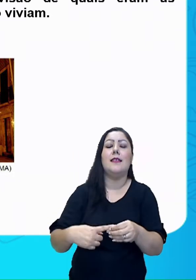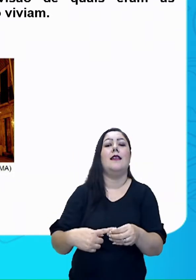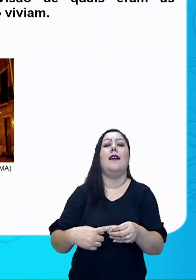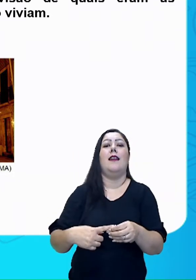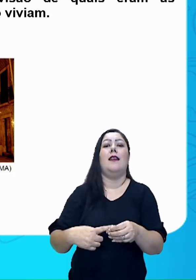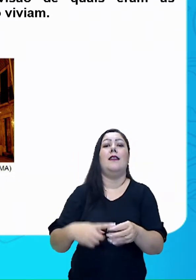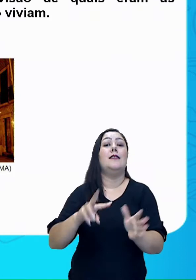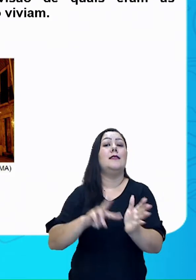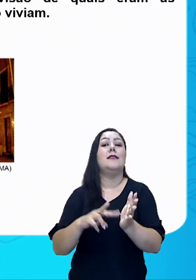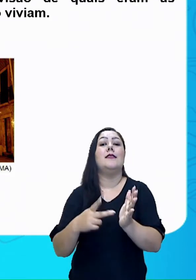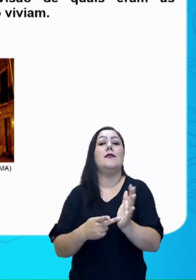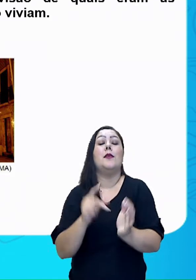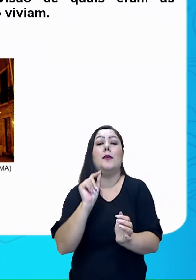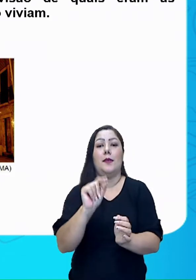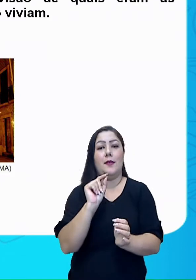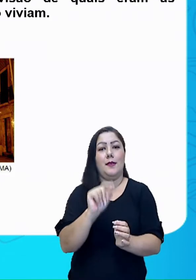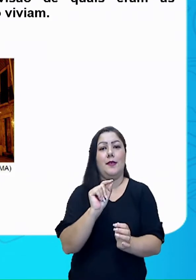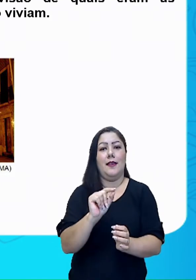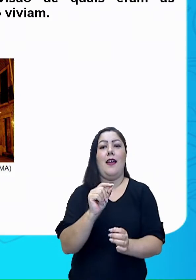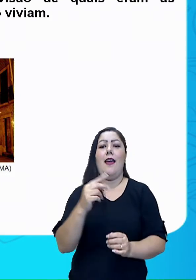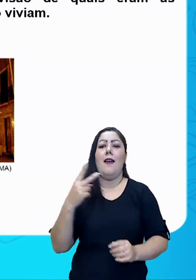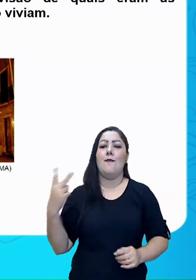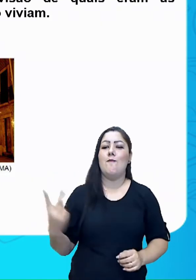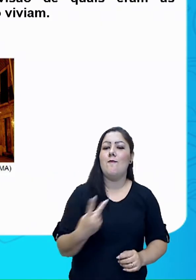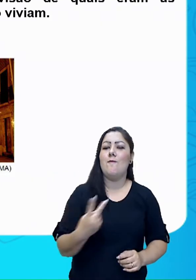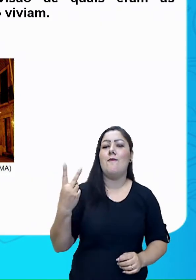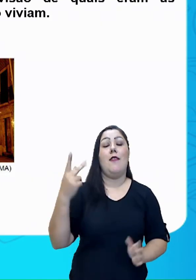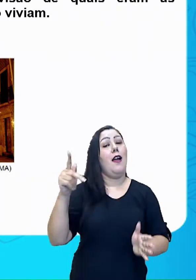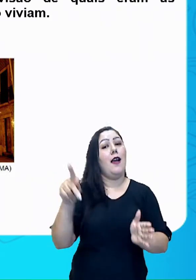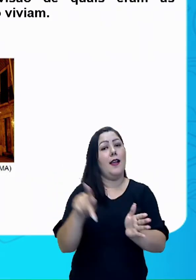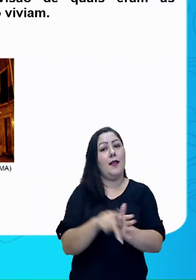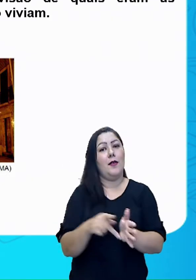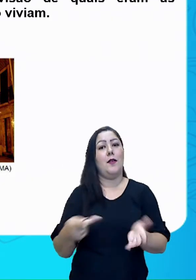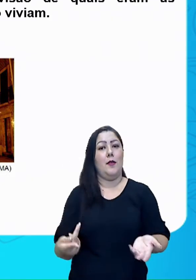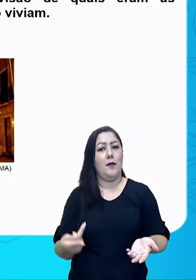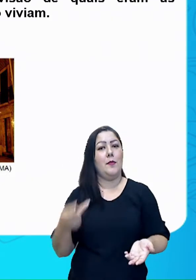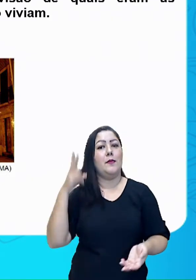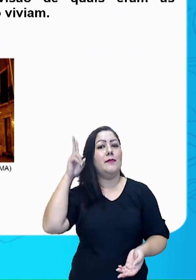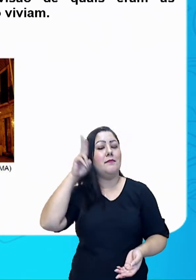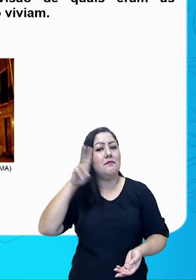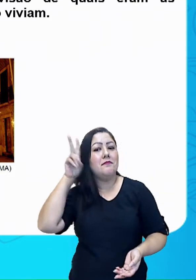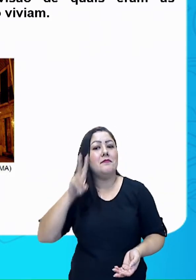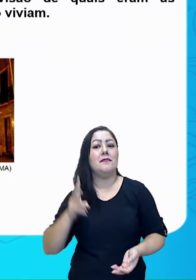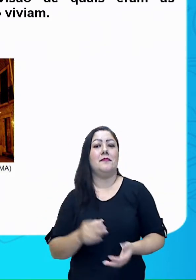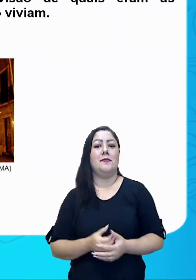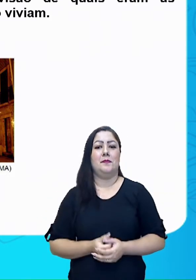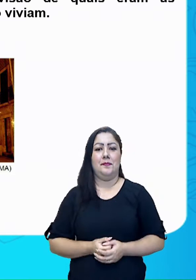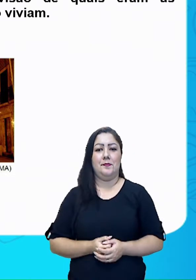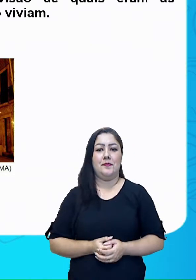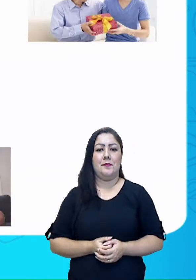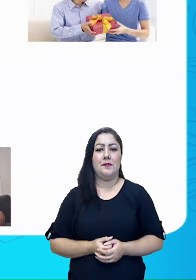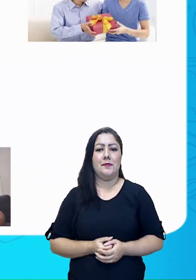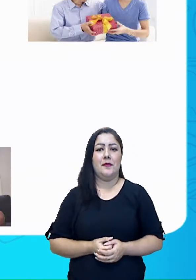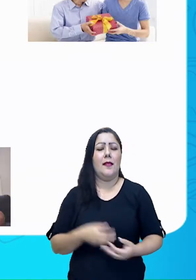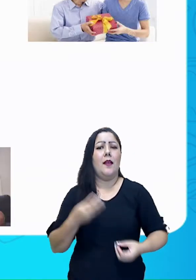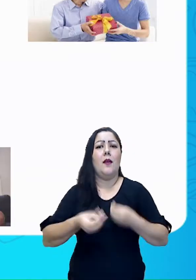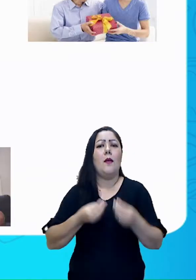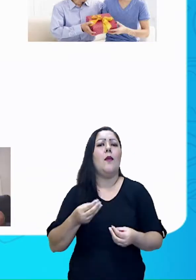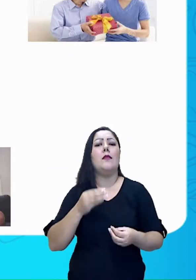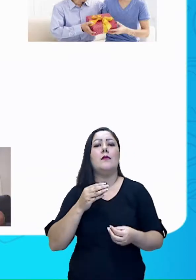patrimônios. E como podemos estudar os patrimônios a fim de conhecer um pouco mais o